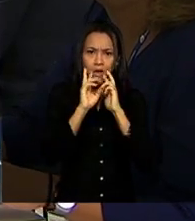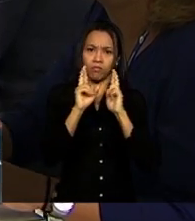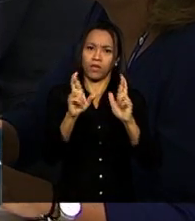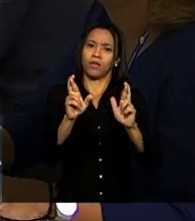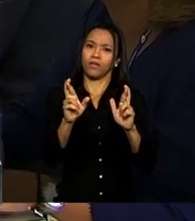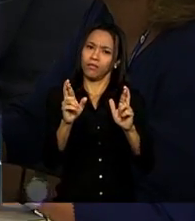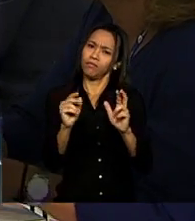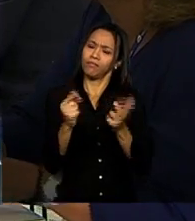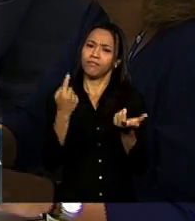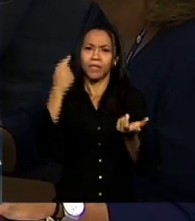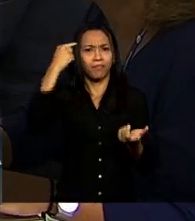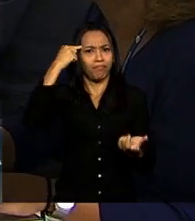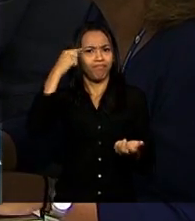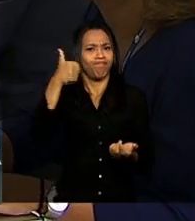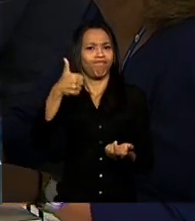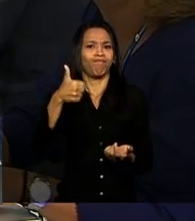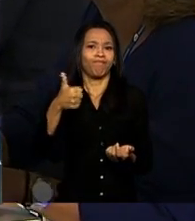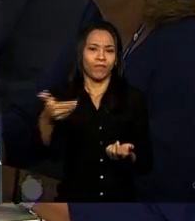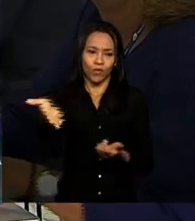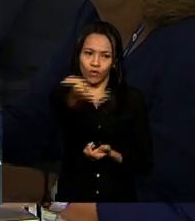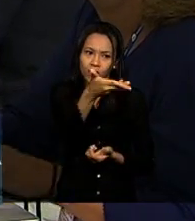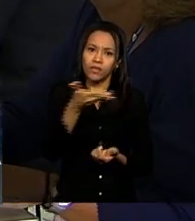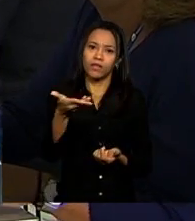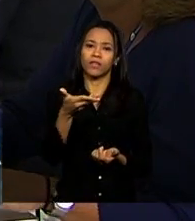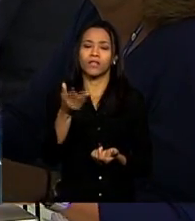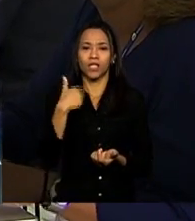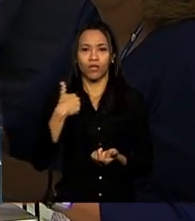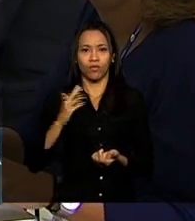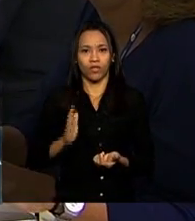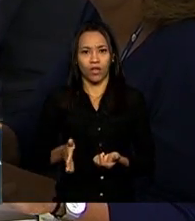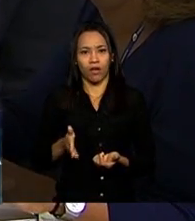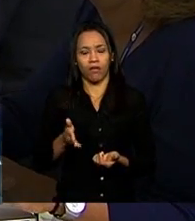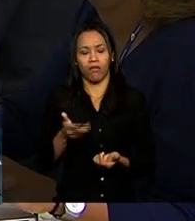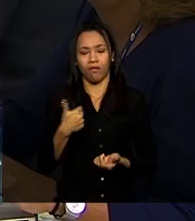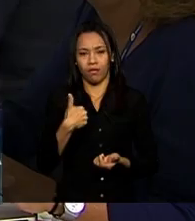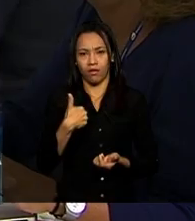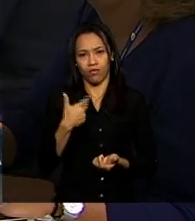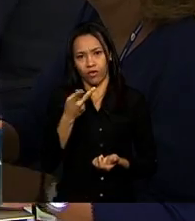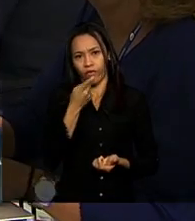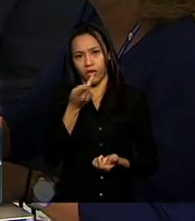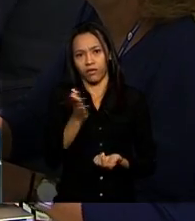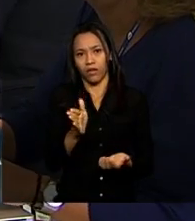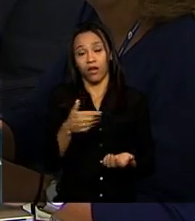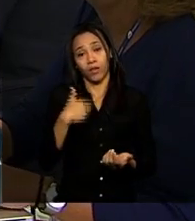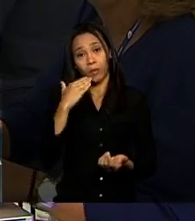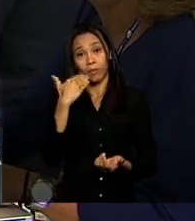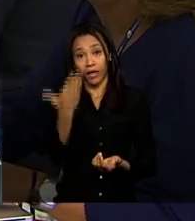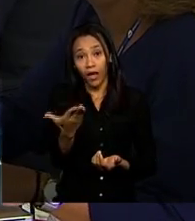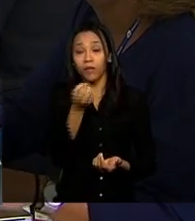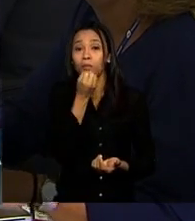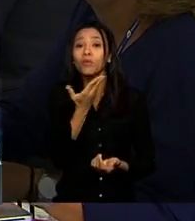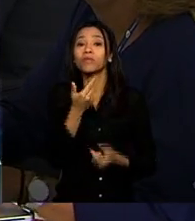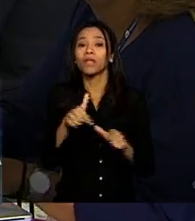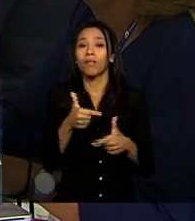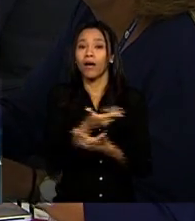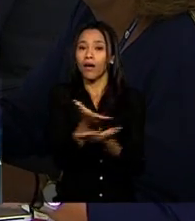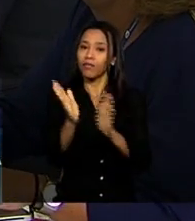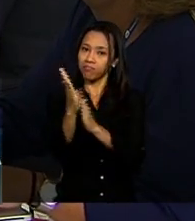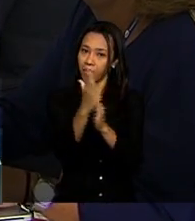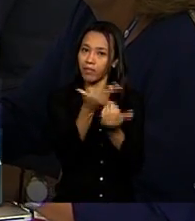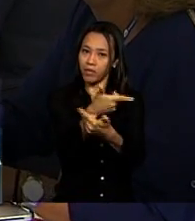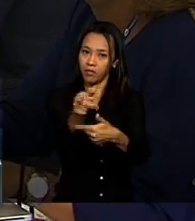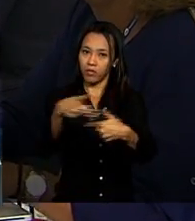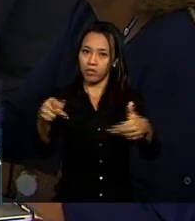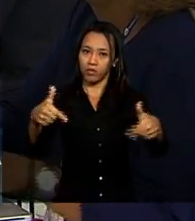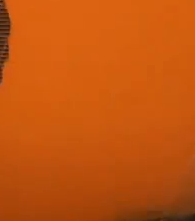né E muito positiva com vocês por aquilo que eu já que eu já que eu já falei então muito obrigado um bom trabalho parabéns pelo trabalho de